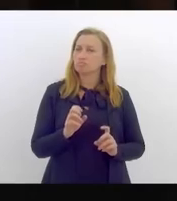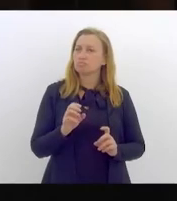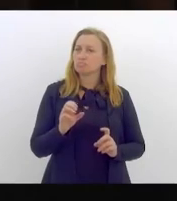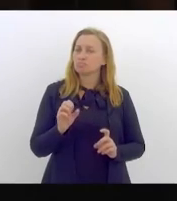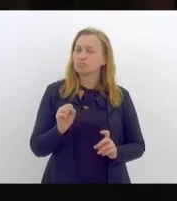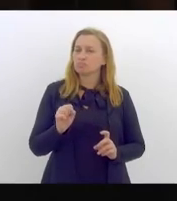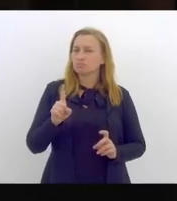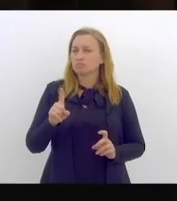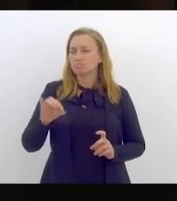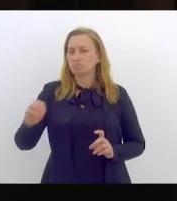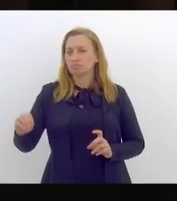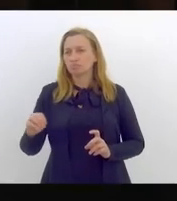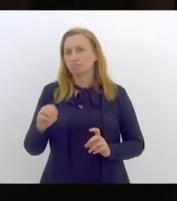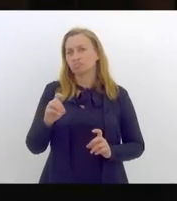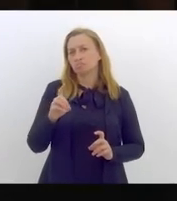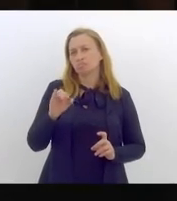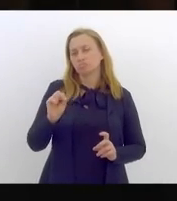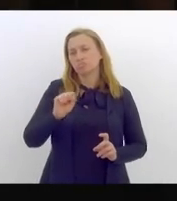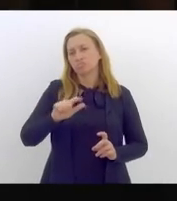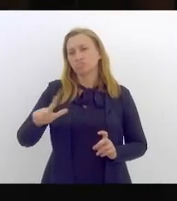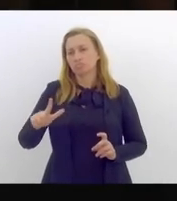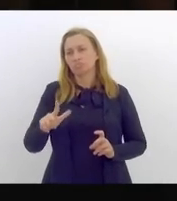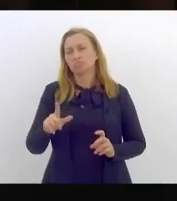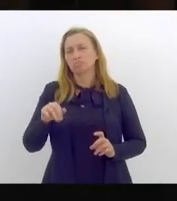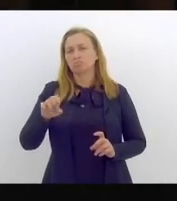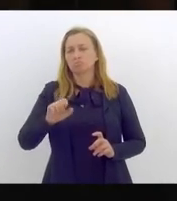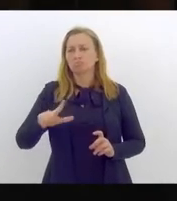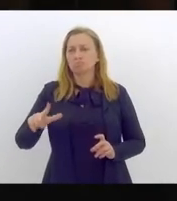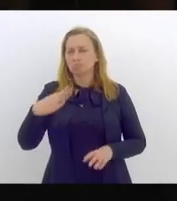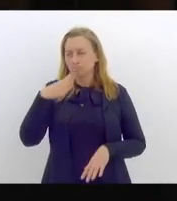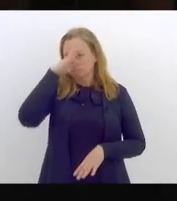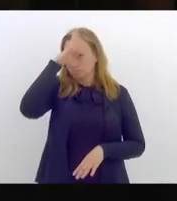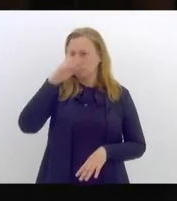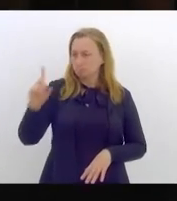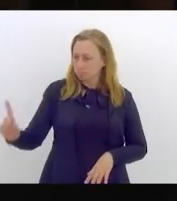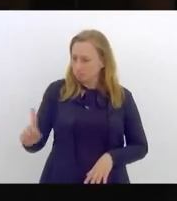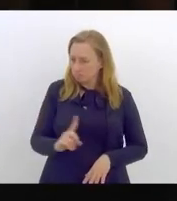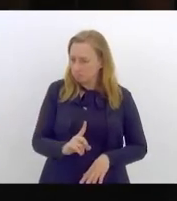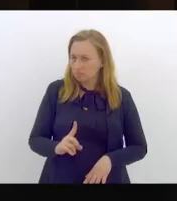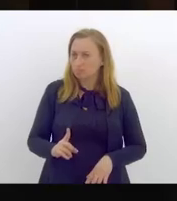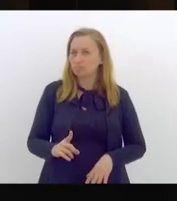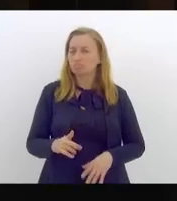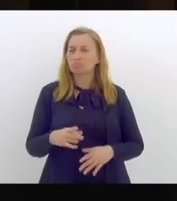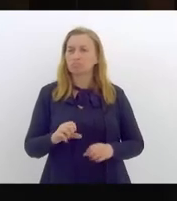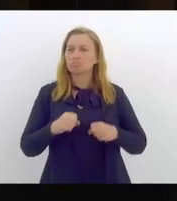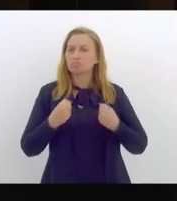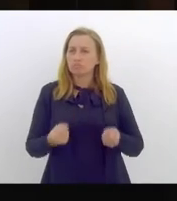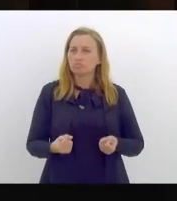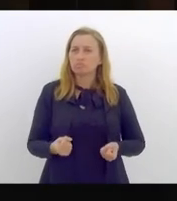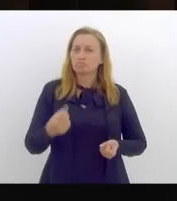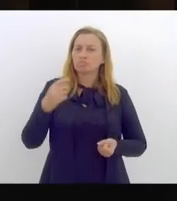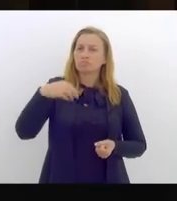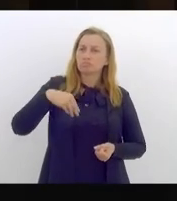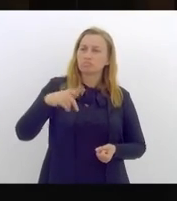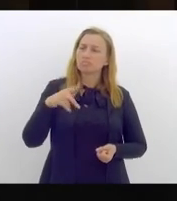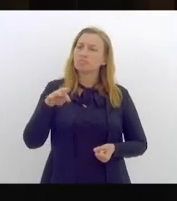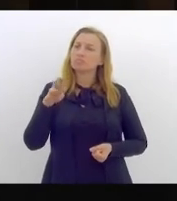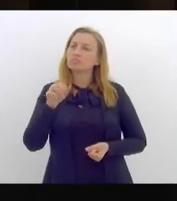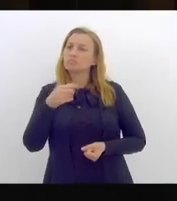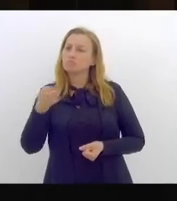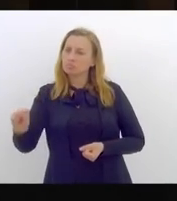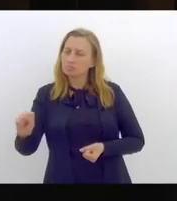sexual e moral que sofreram. Bolsonaro veio a público esta semana defender o Guimarães e